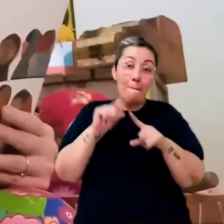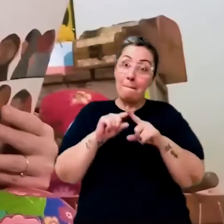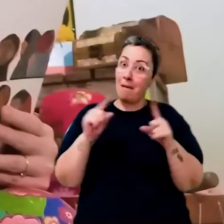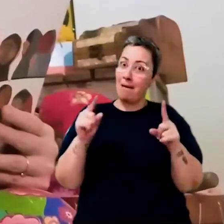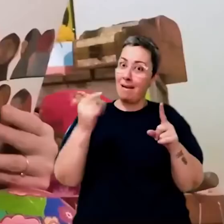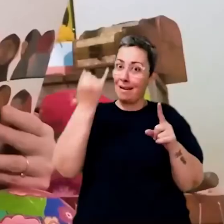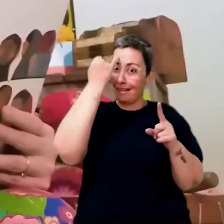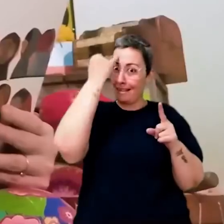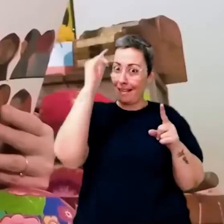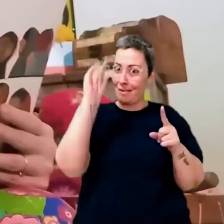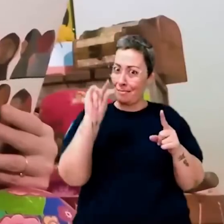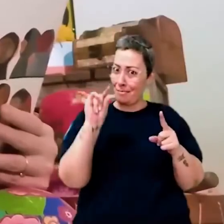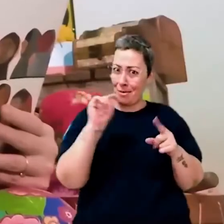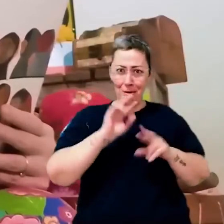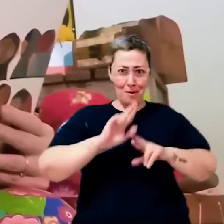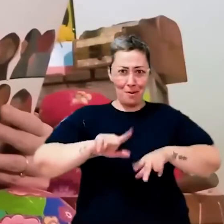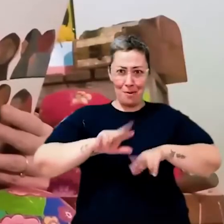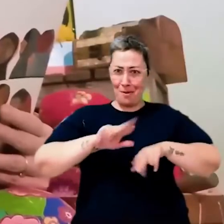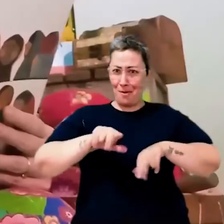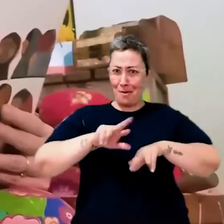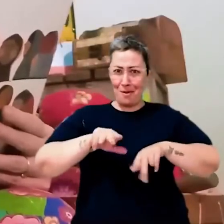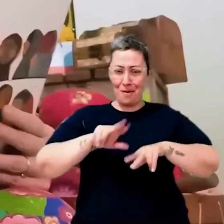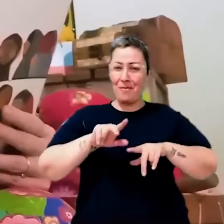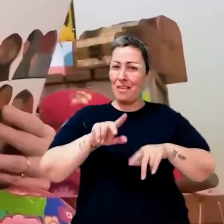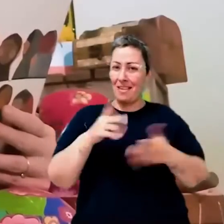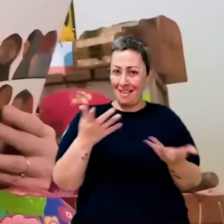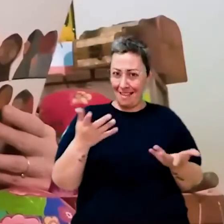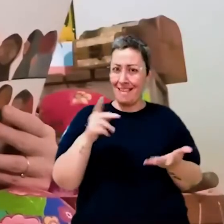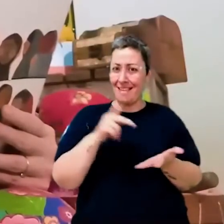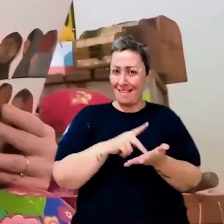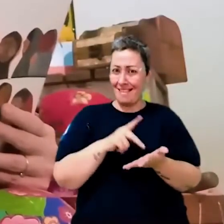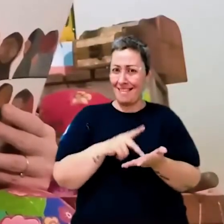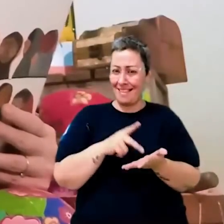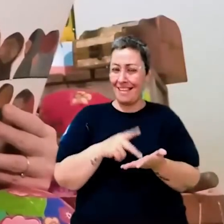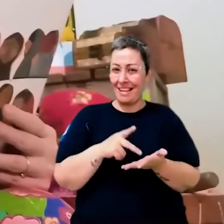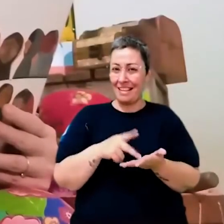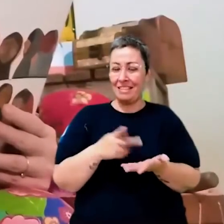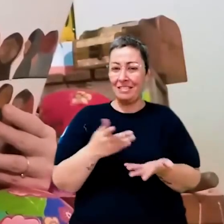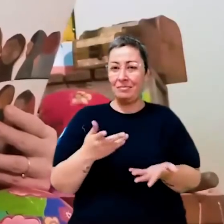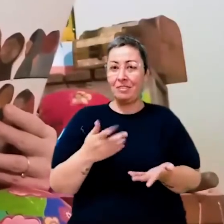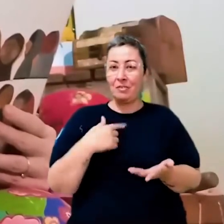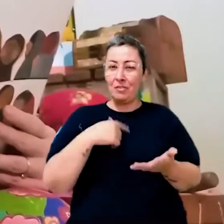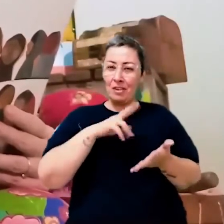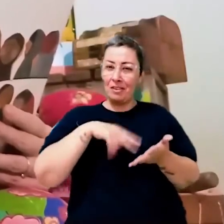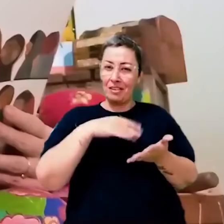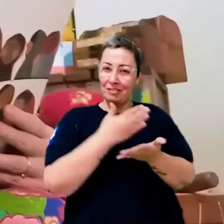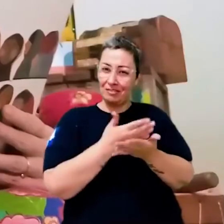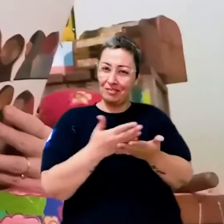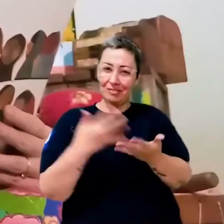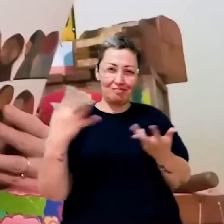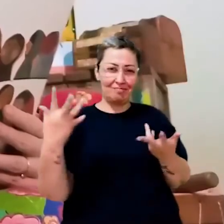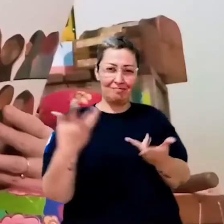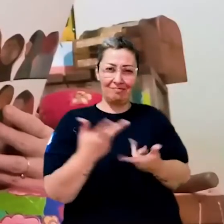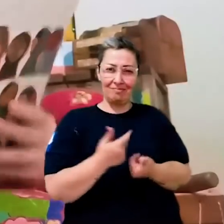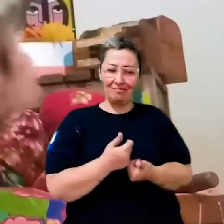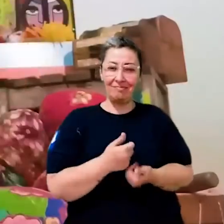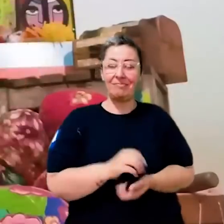isso tem ideias pequenas. Não é verdade? Vamos começar a leitura deste livro